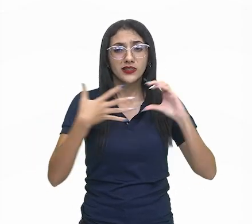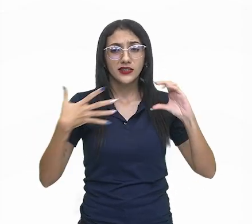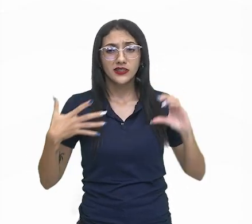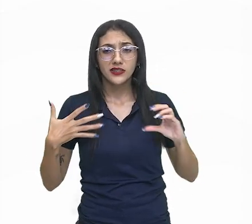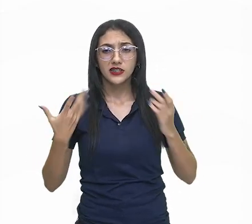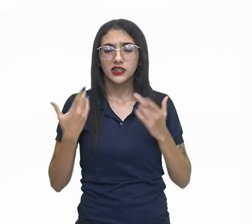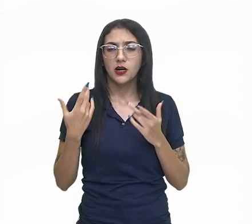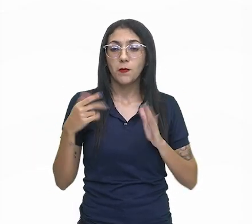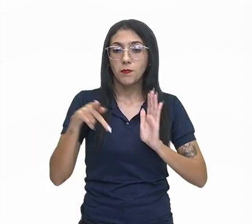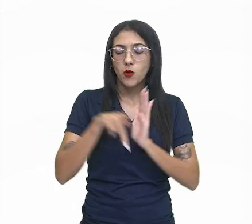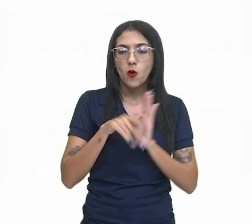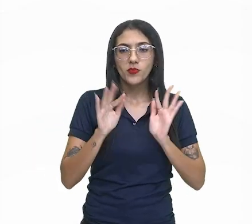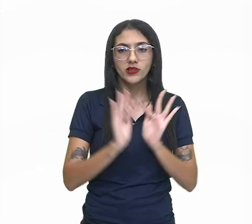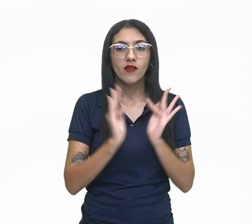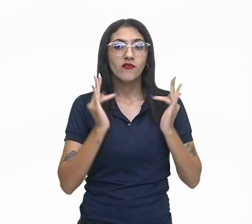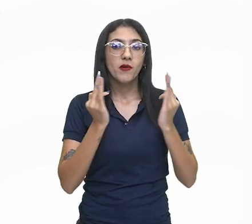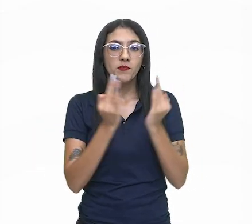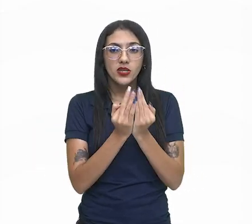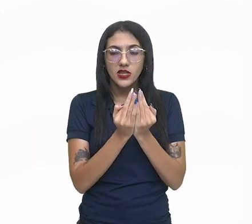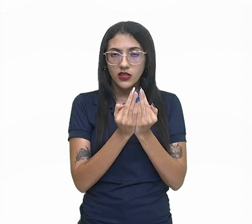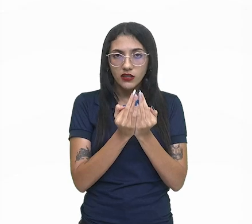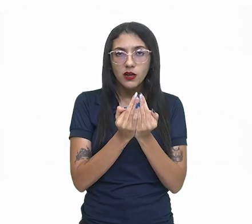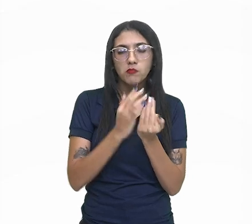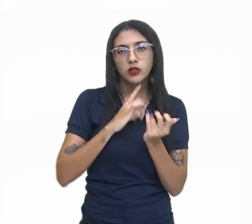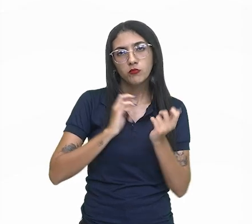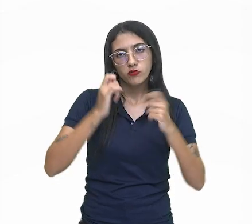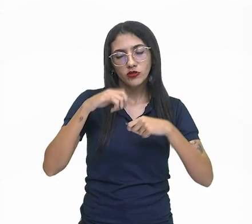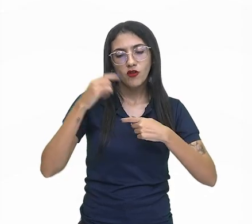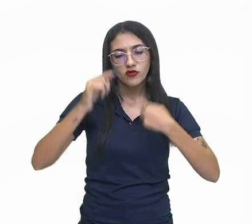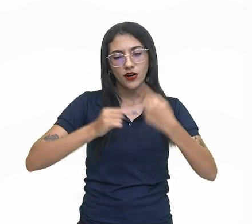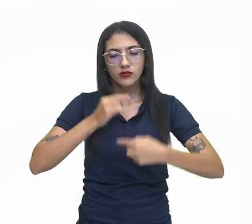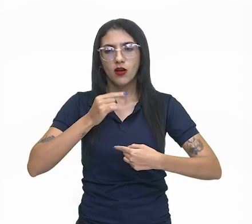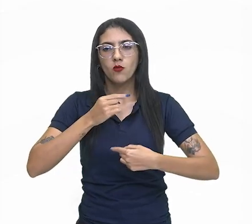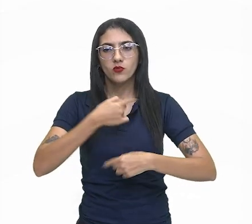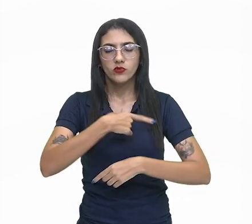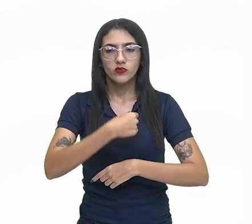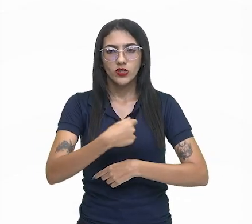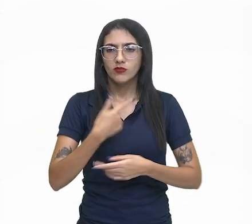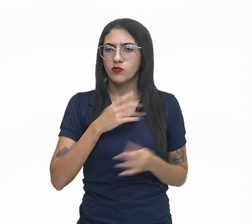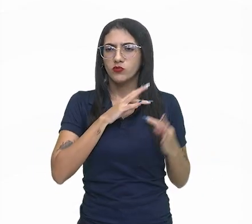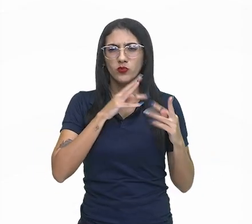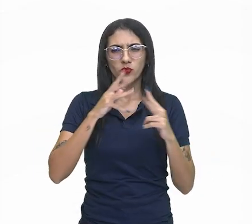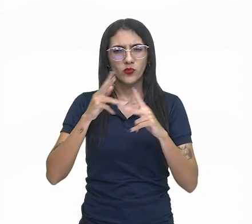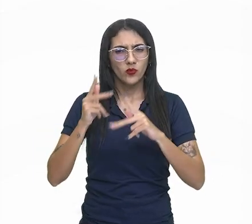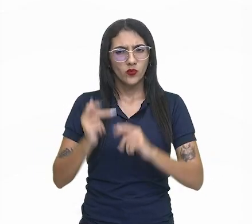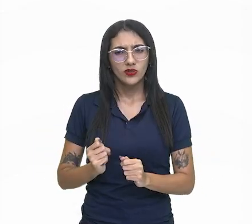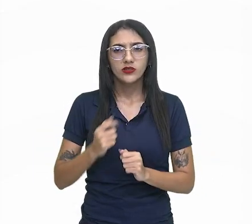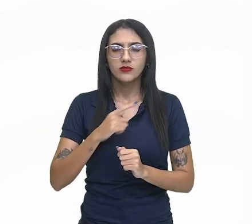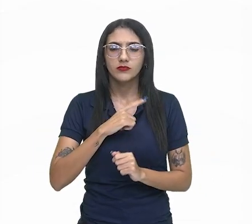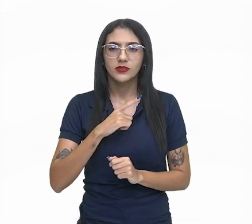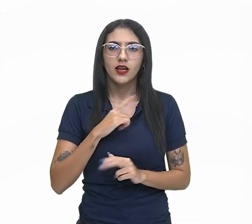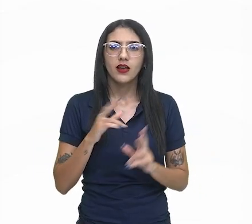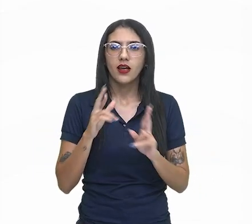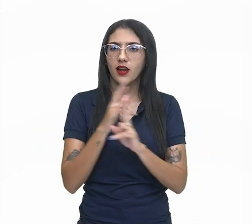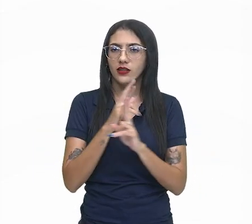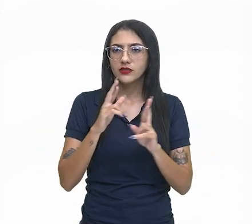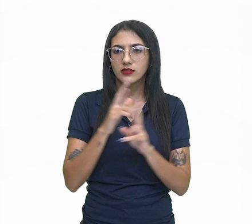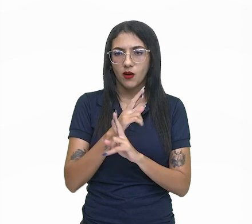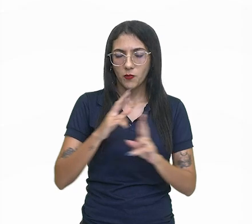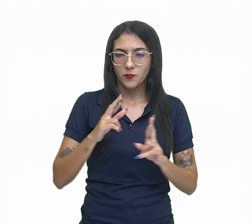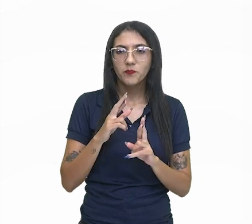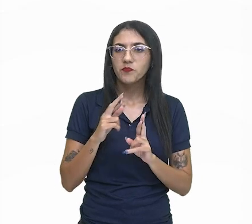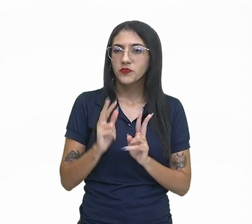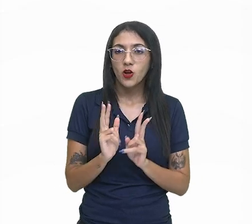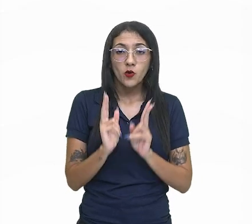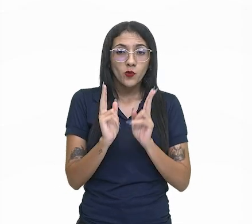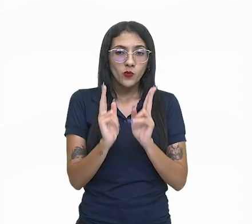características hereditárias para os filhos, por exemplo. Tudo isso está envolvido, como nós vemos nos seres humanos,